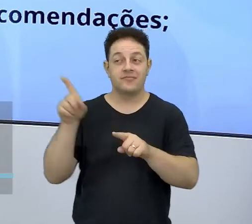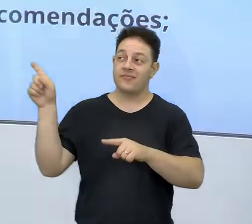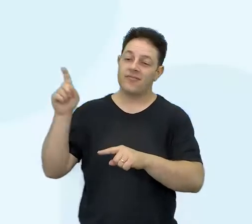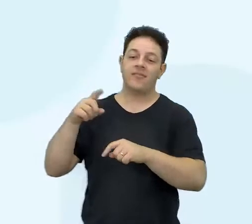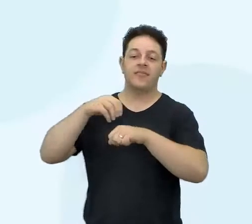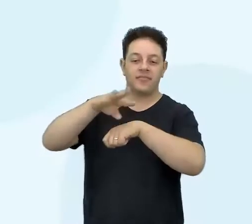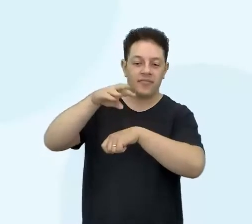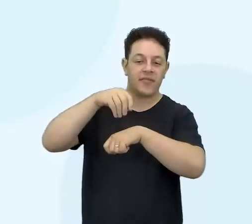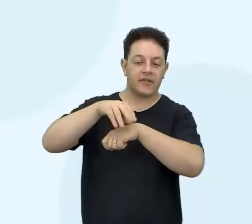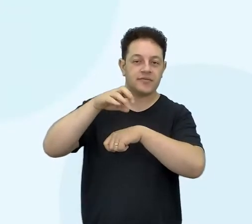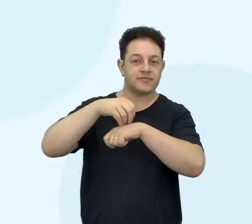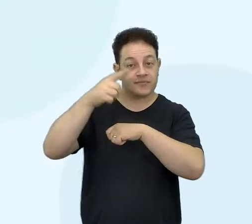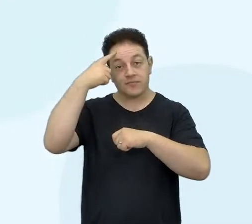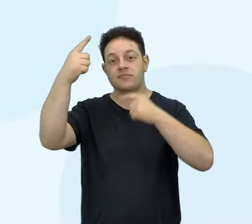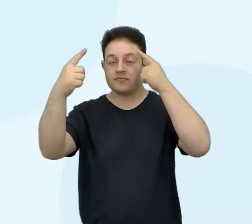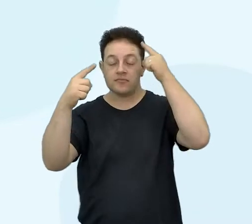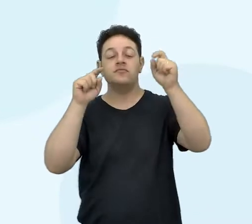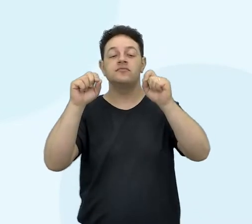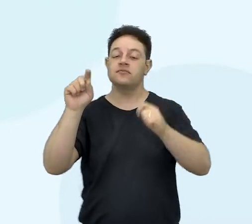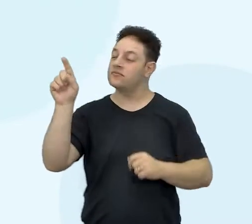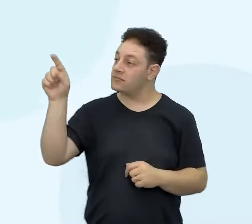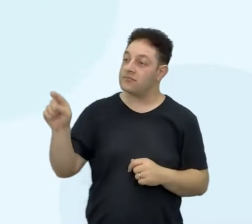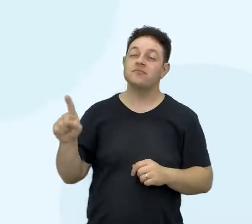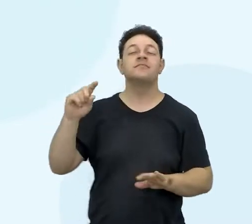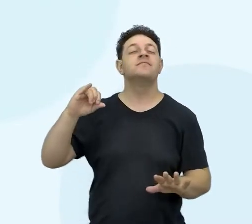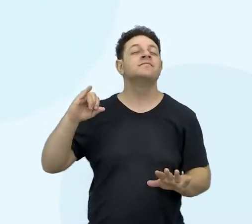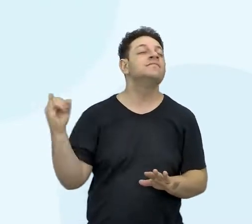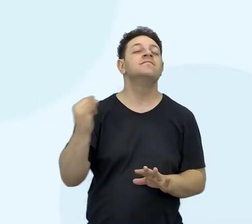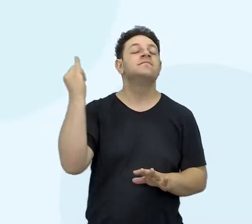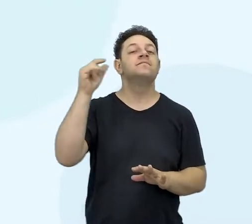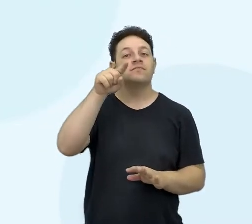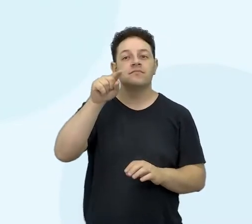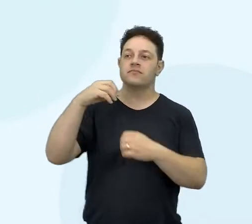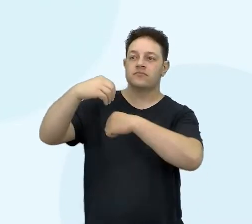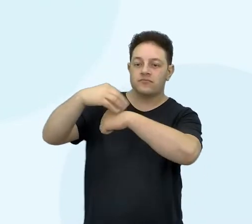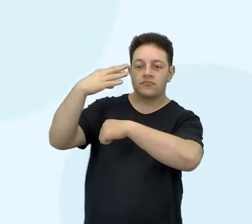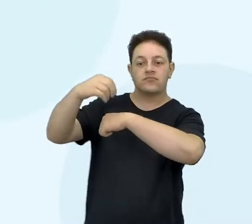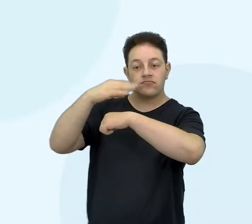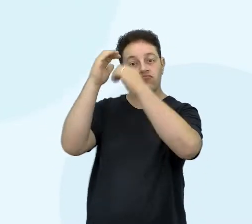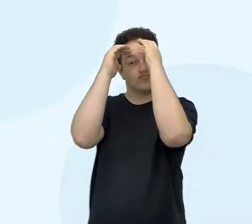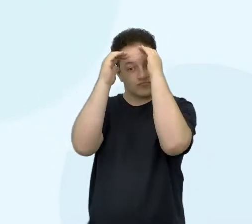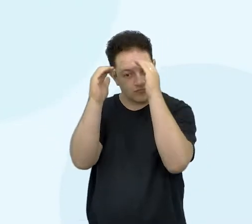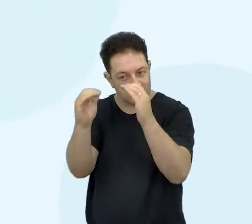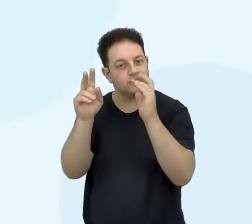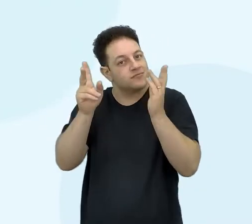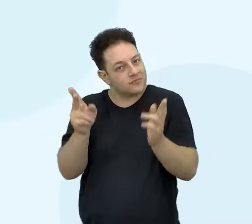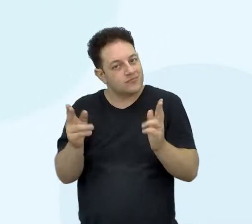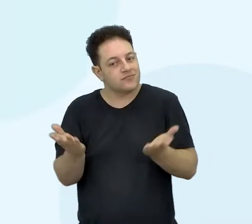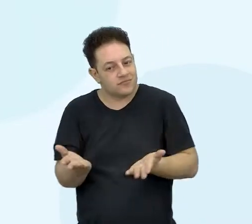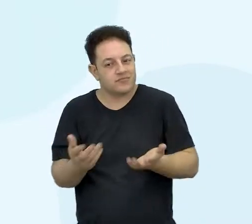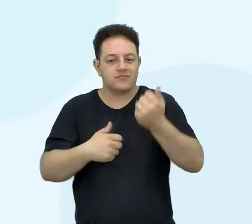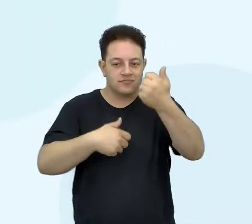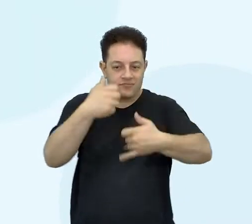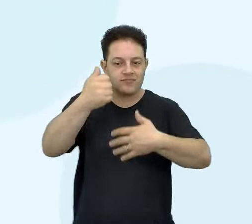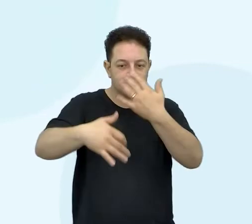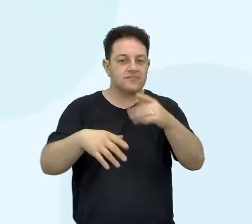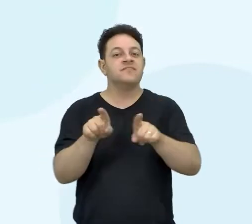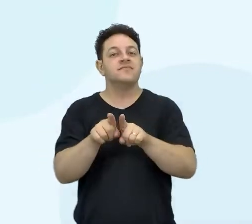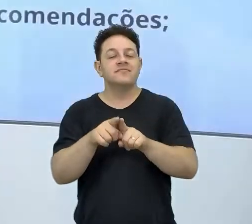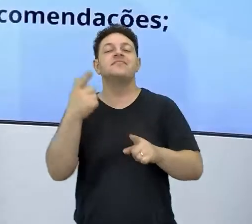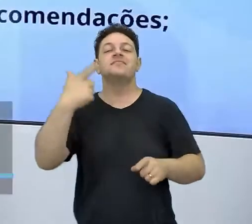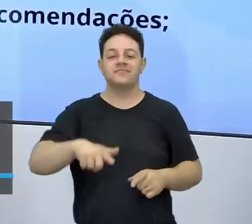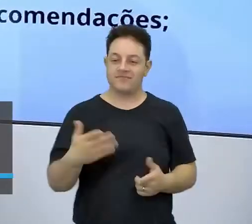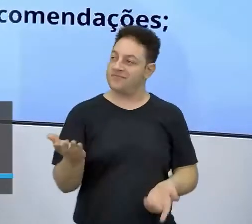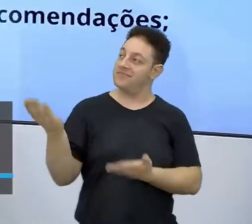gente sempre retoma aqui que é importante que você siga as orientações como essas que estamos comentando aí e também pode voltar aqui para